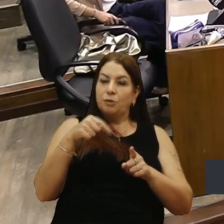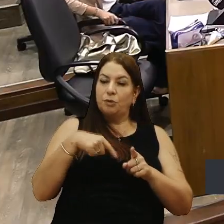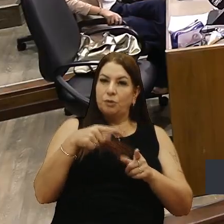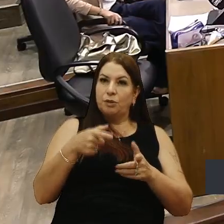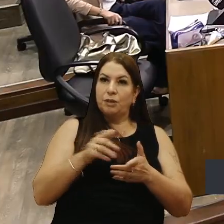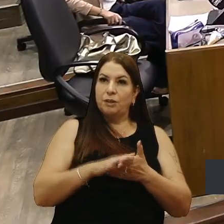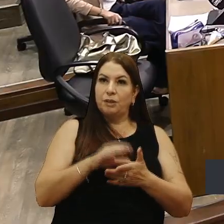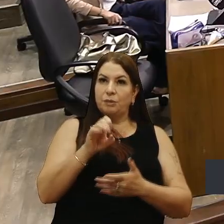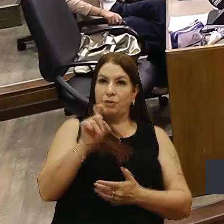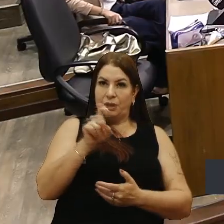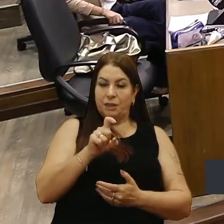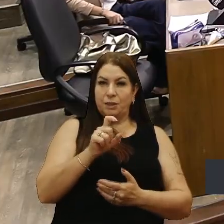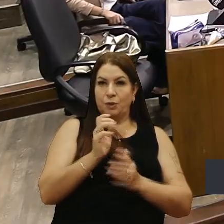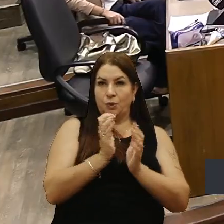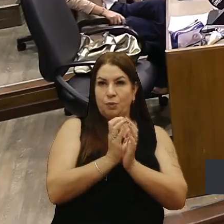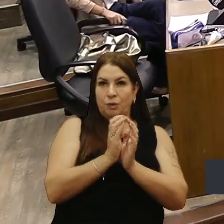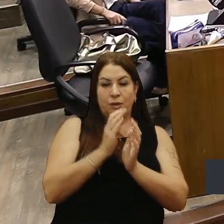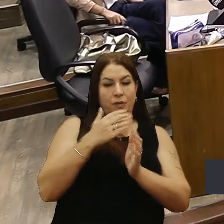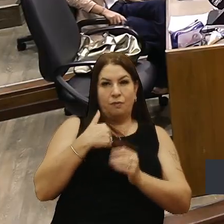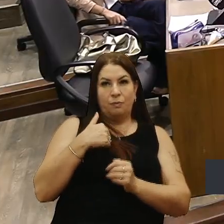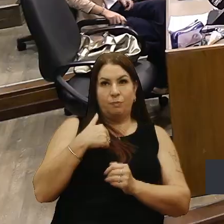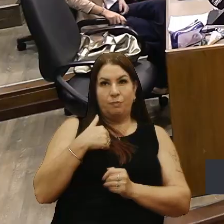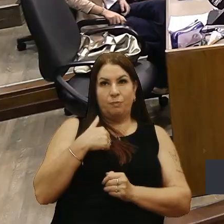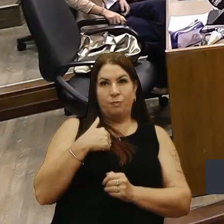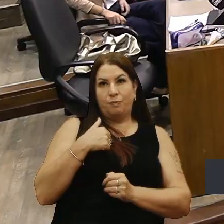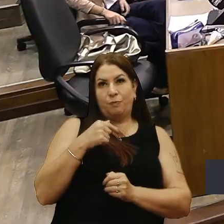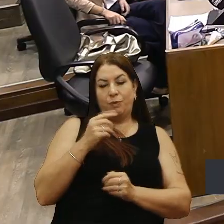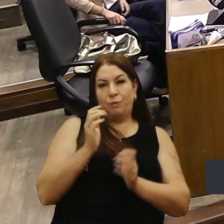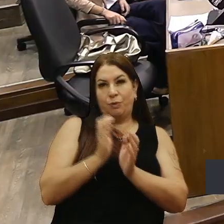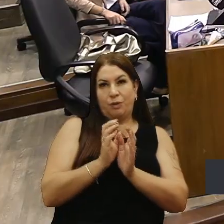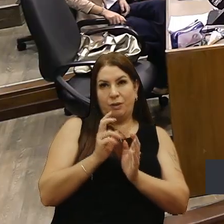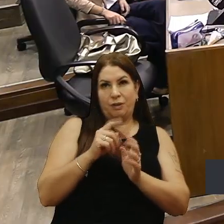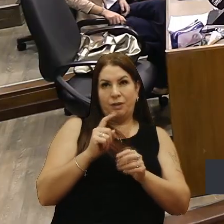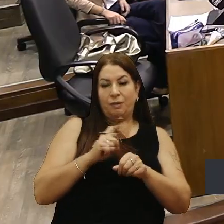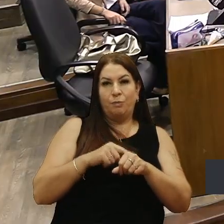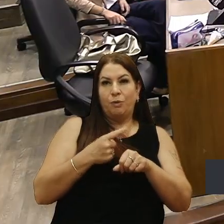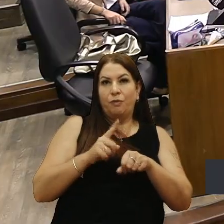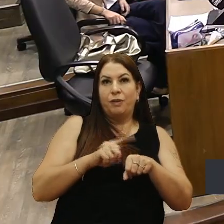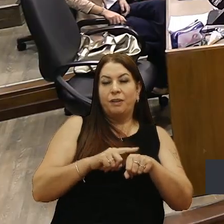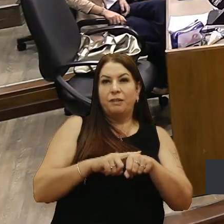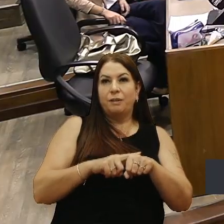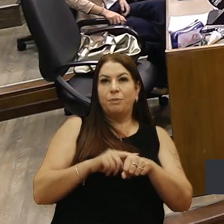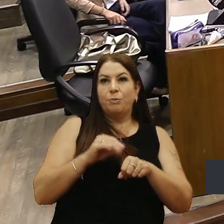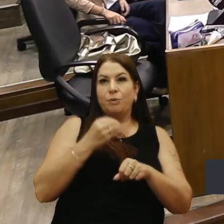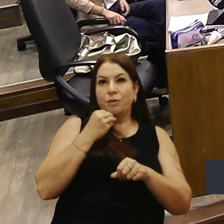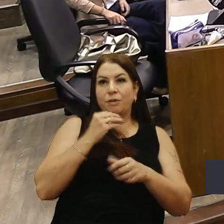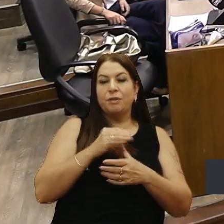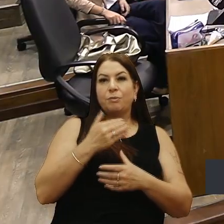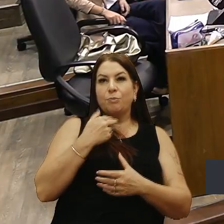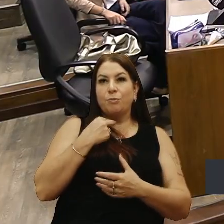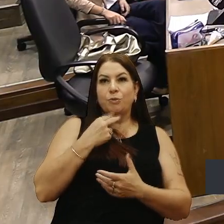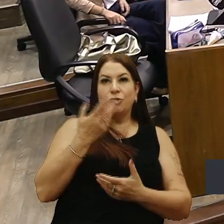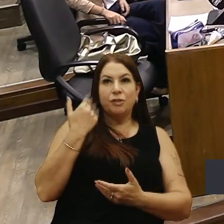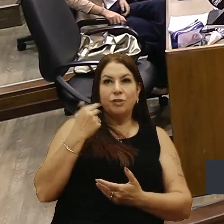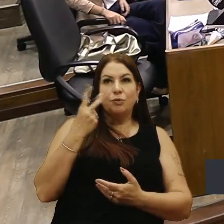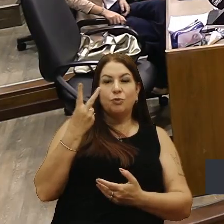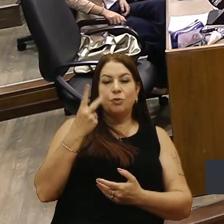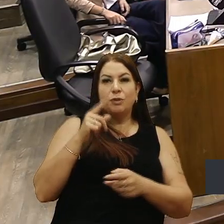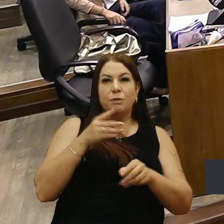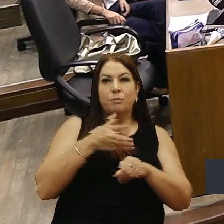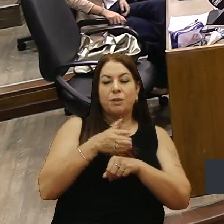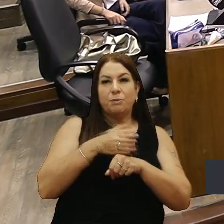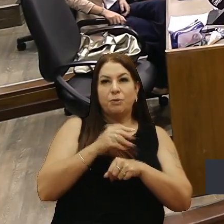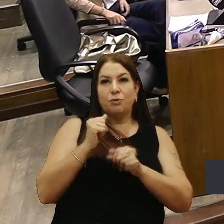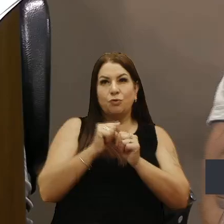o ex-colega, né? Não foi meu colega vereador, porque não foi em tempo oportuno e nem podia, eu acho, né? Nós dois concorrer junto não ia ter